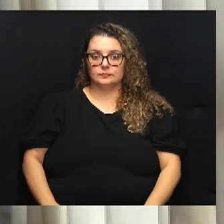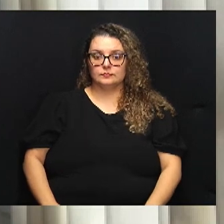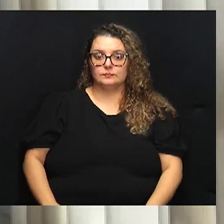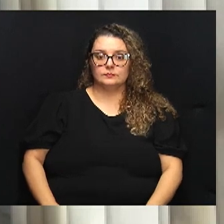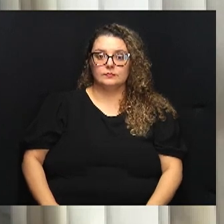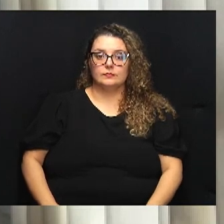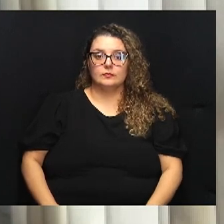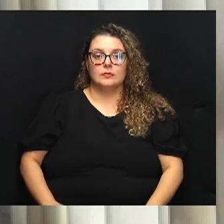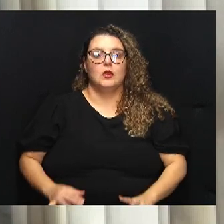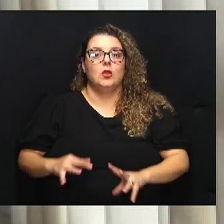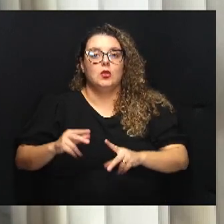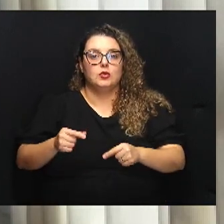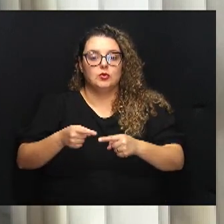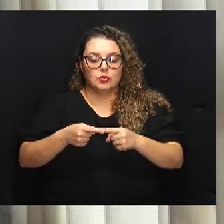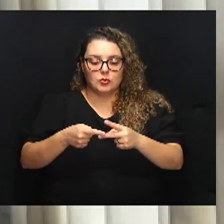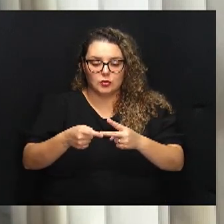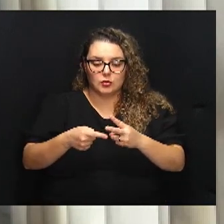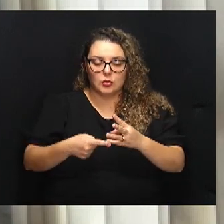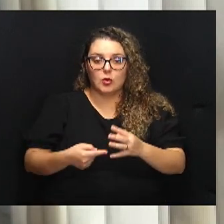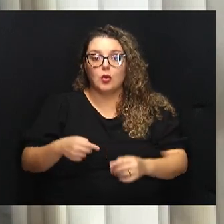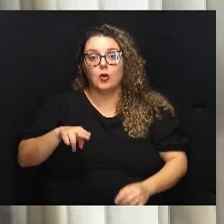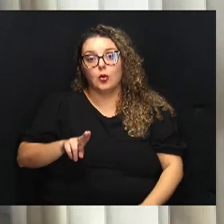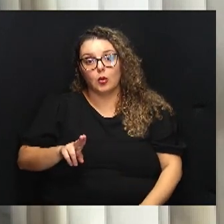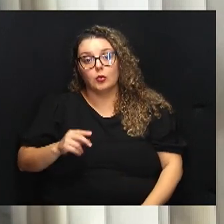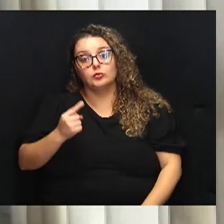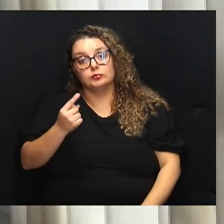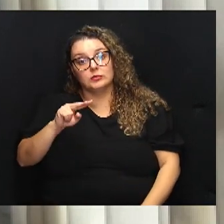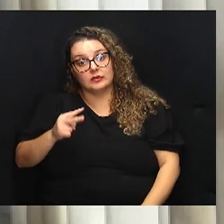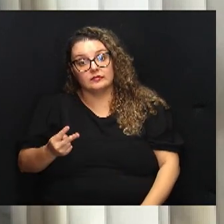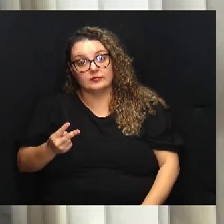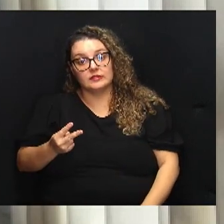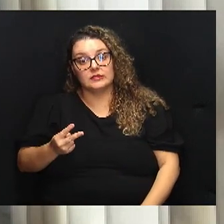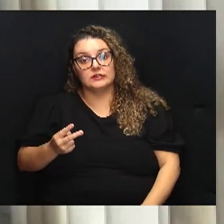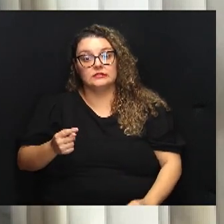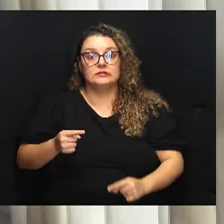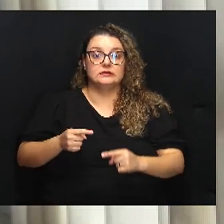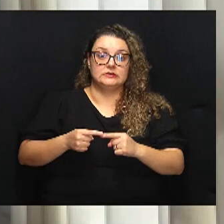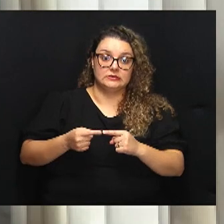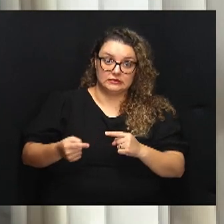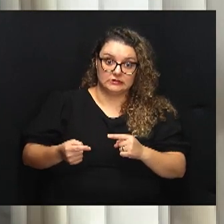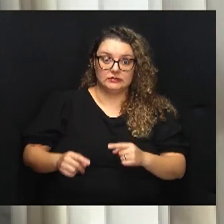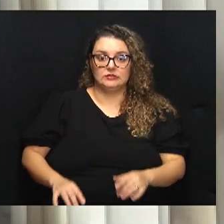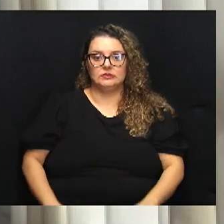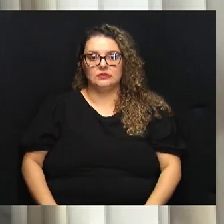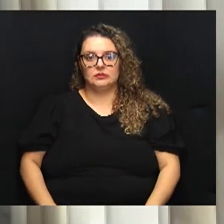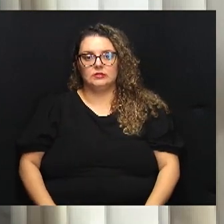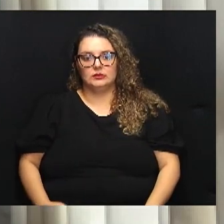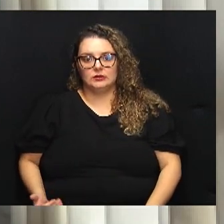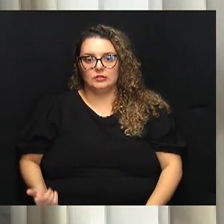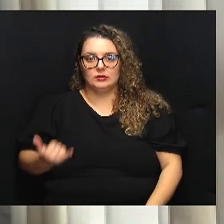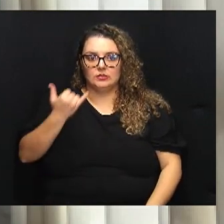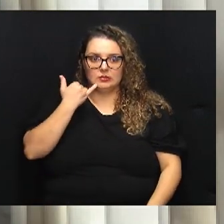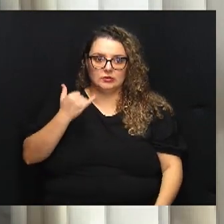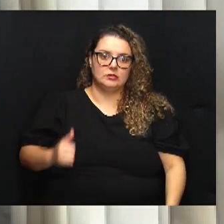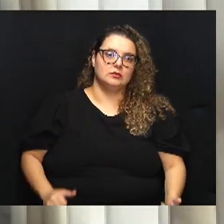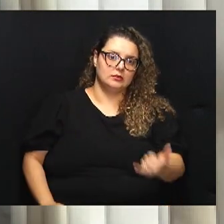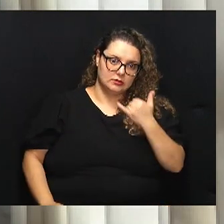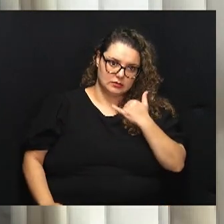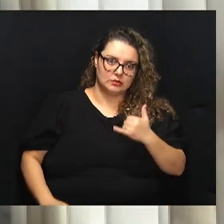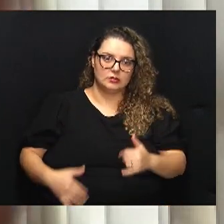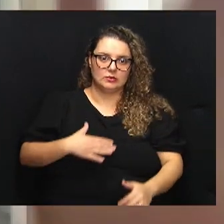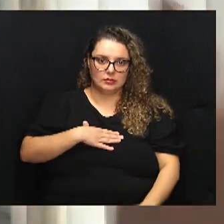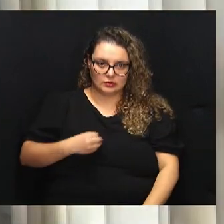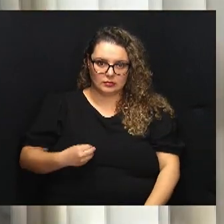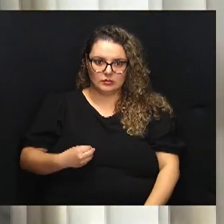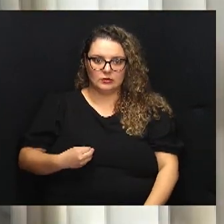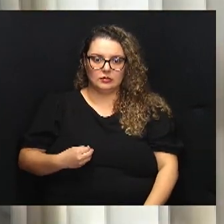toda semana, ou pelo menos uma vez por semana, eu pego o celular dos meus filhos, porque ambos têm celulares, né?